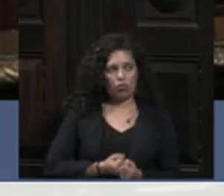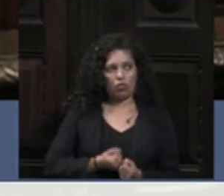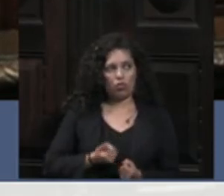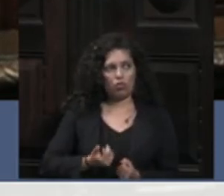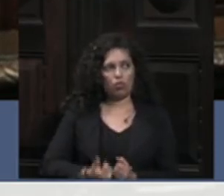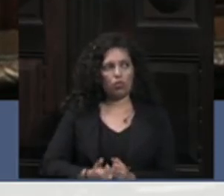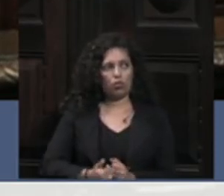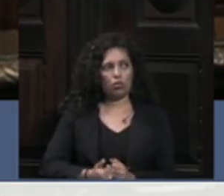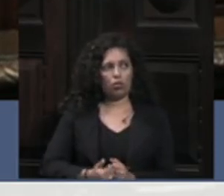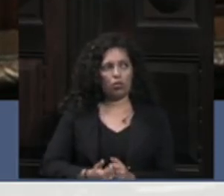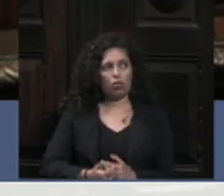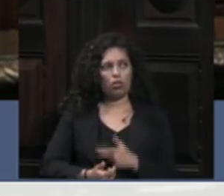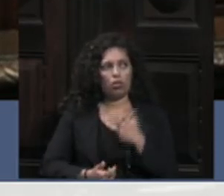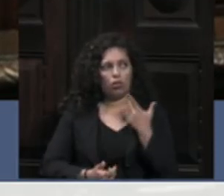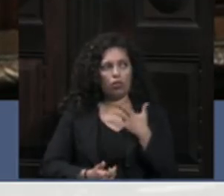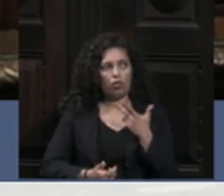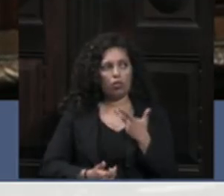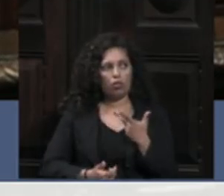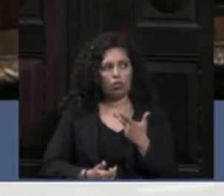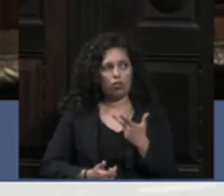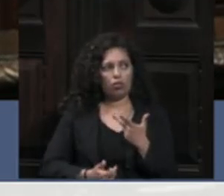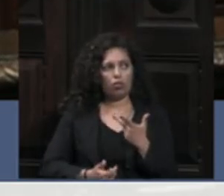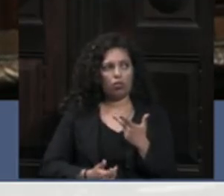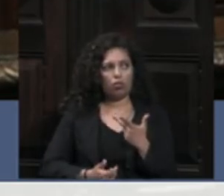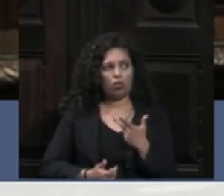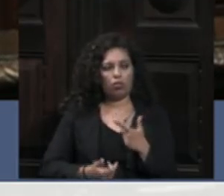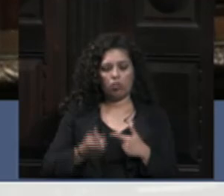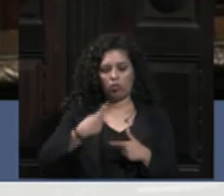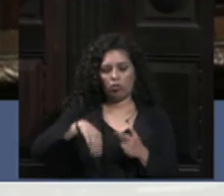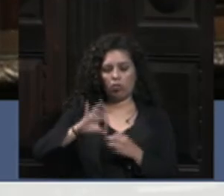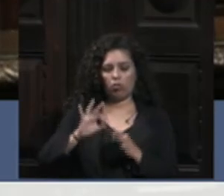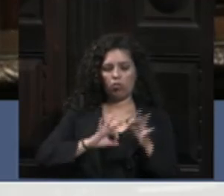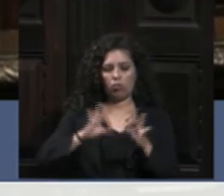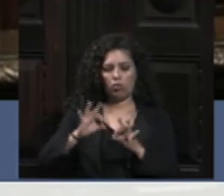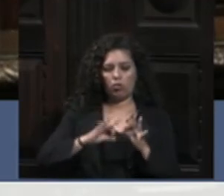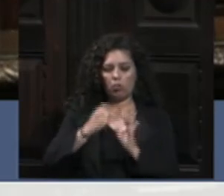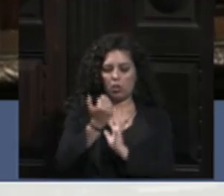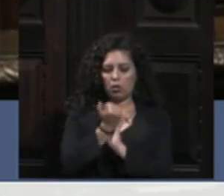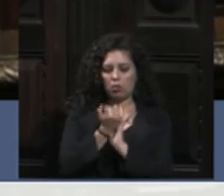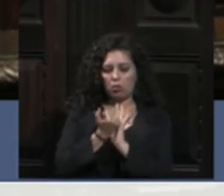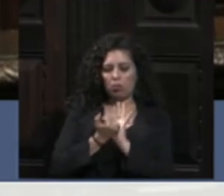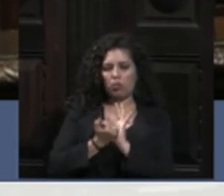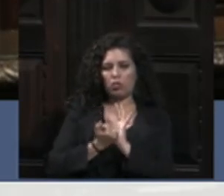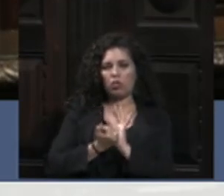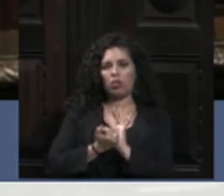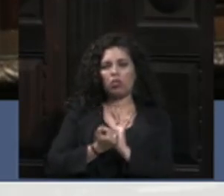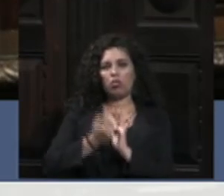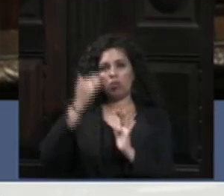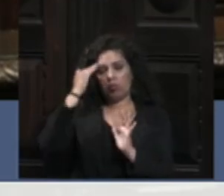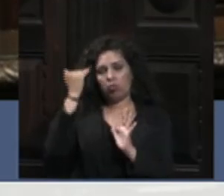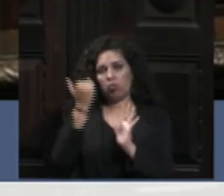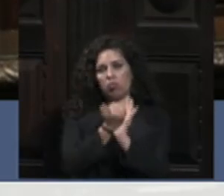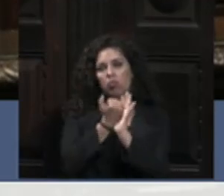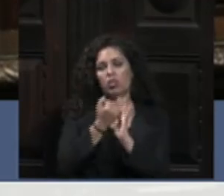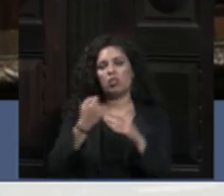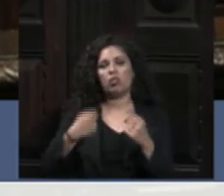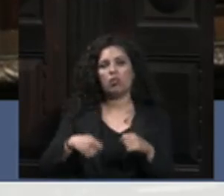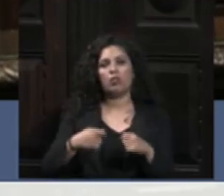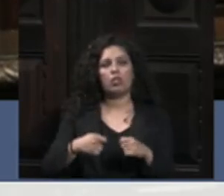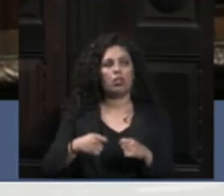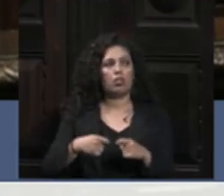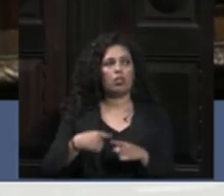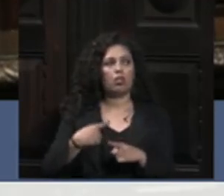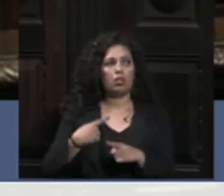acontecimento, dizendo que prerrogativas nossas deverão ser respeitadas na medida